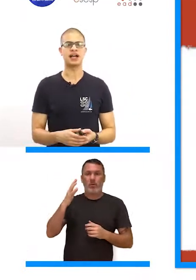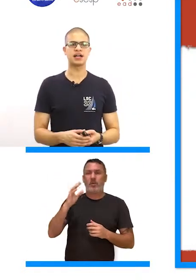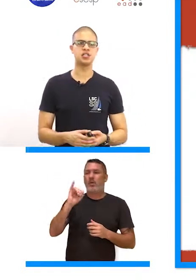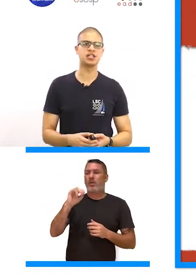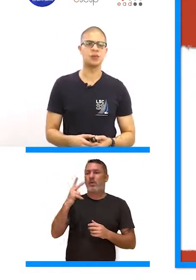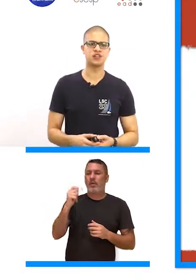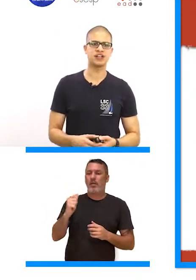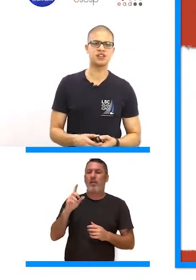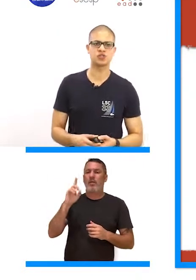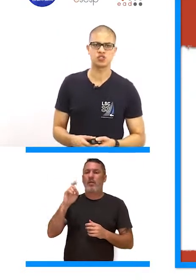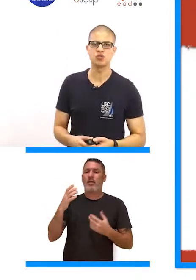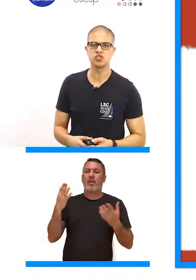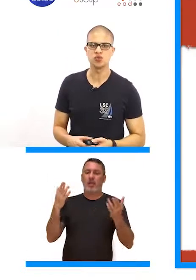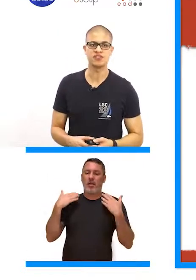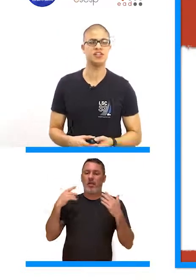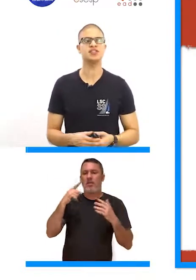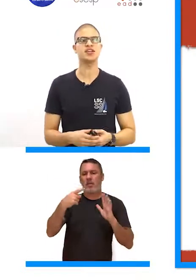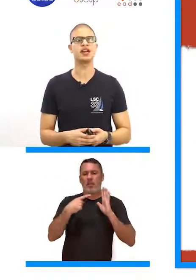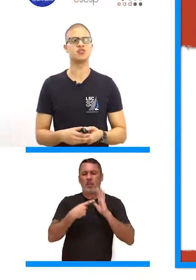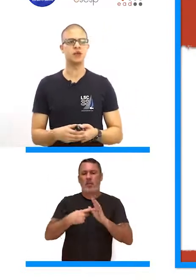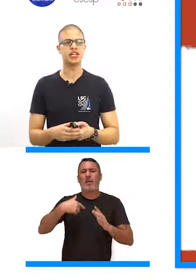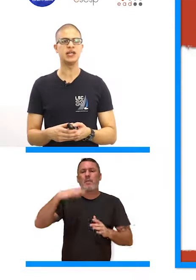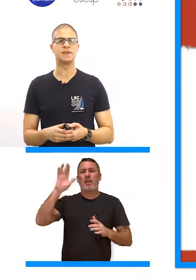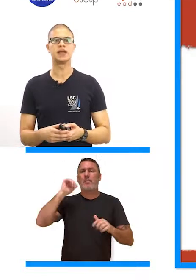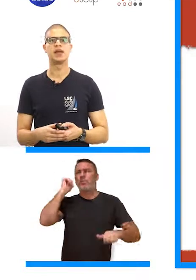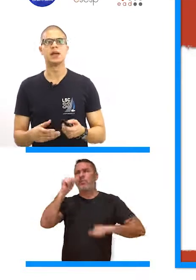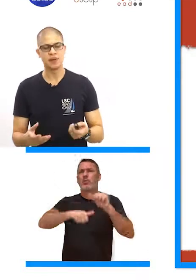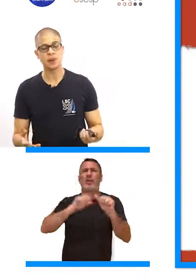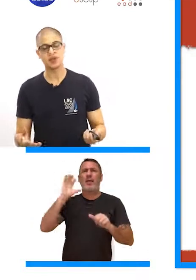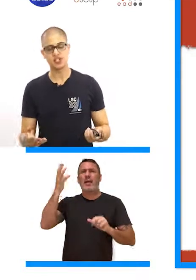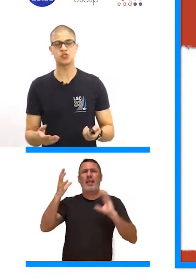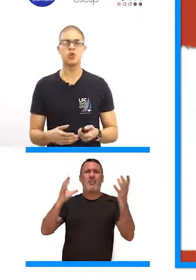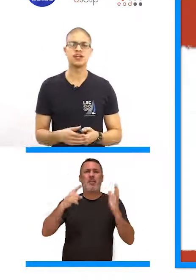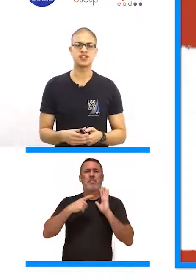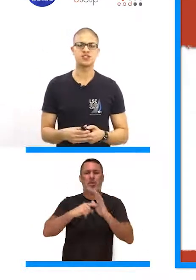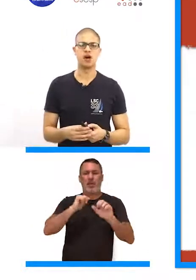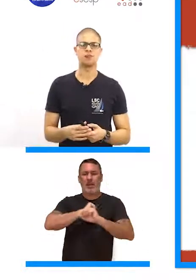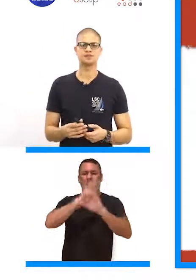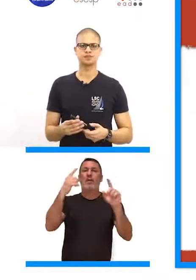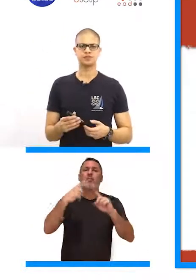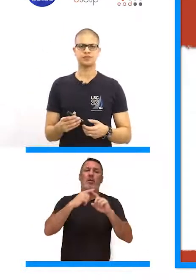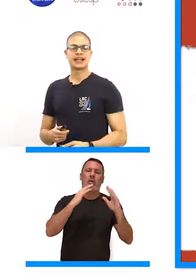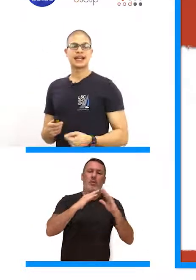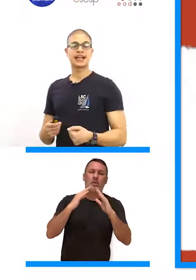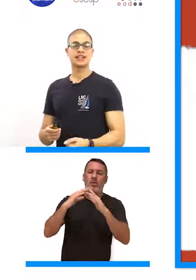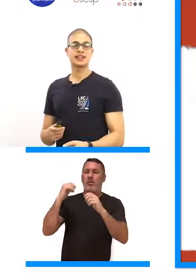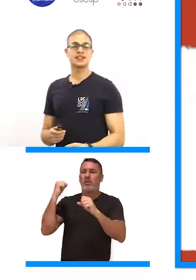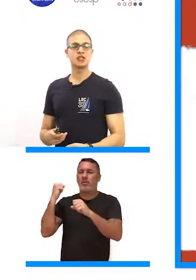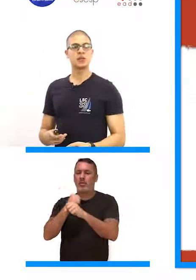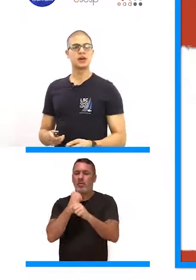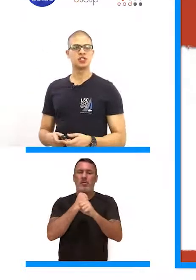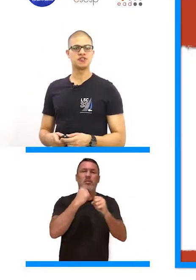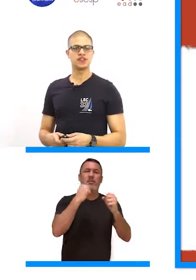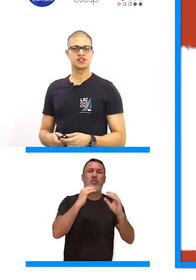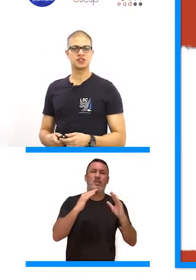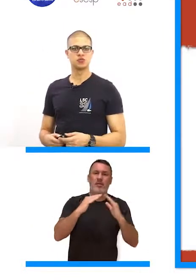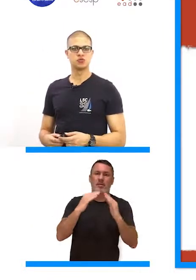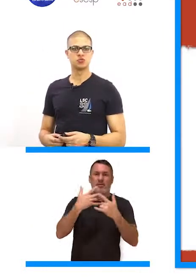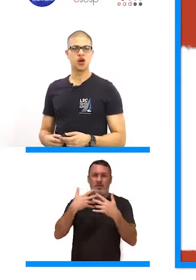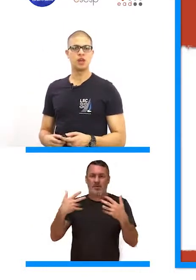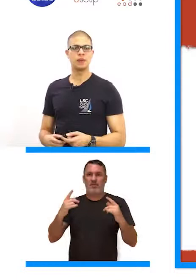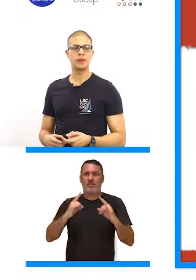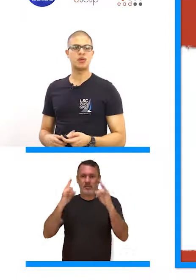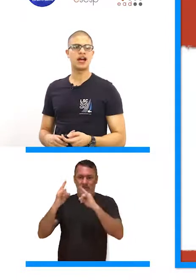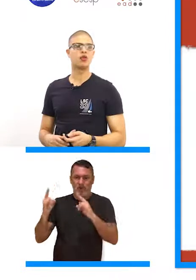mais marcante da modificação das condições iniciais do clima pelo processo de urbanização, caracterizado pela modificação